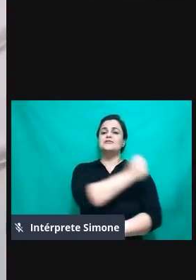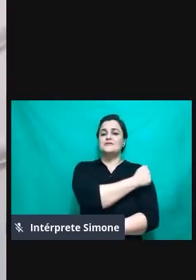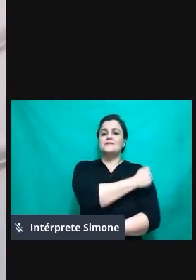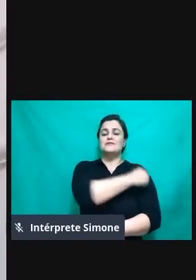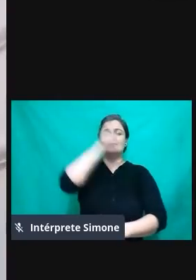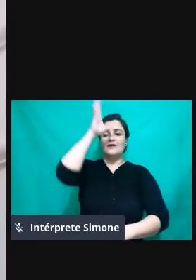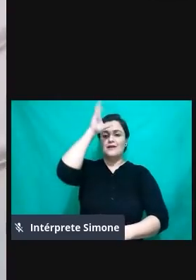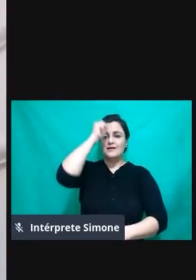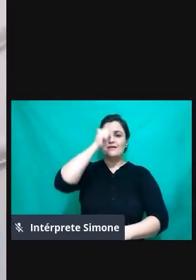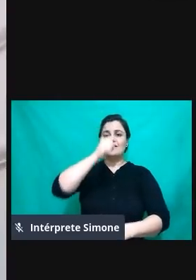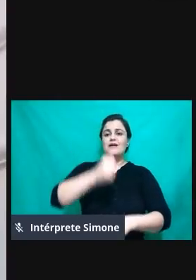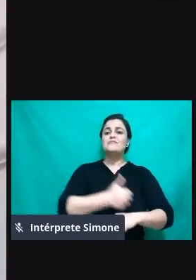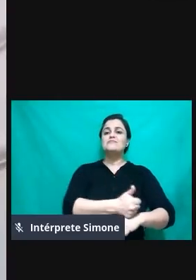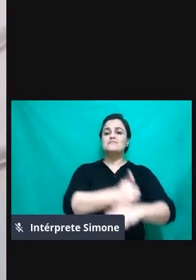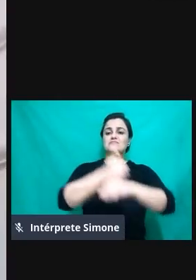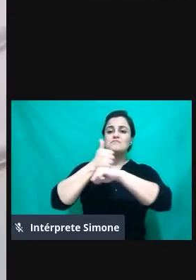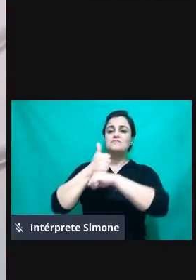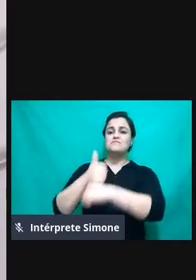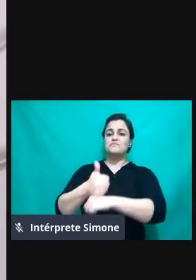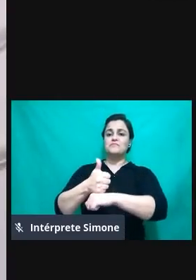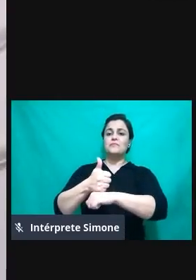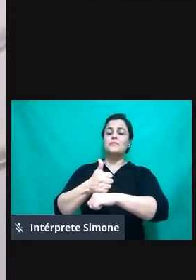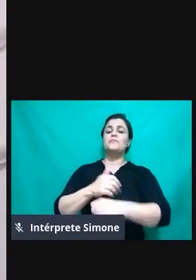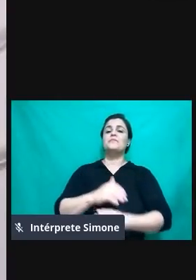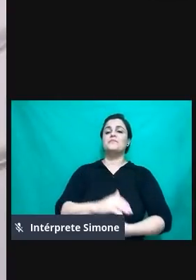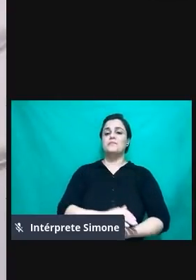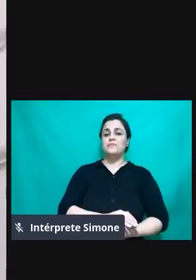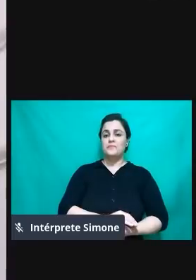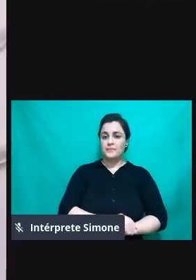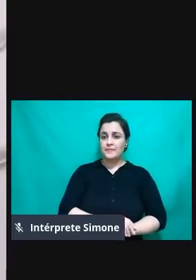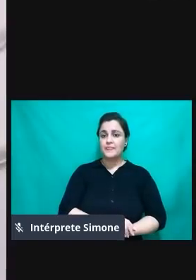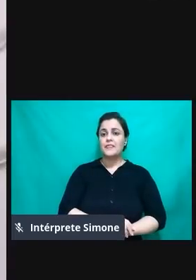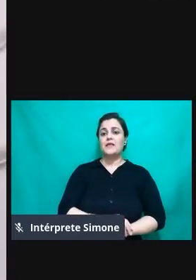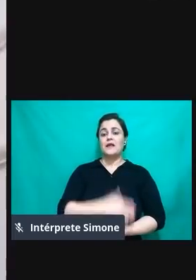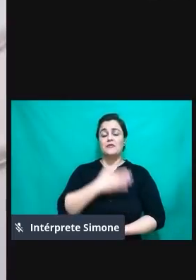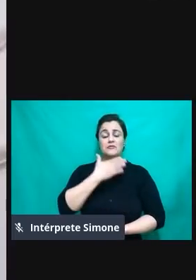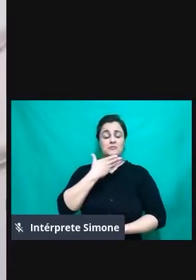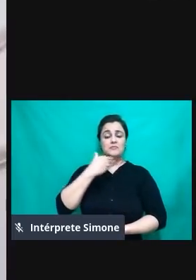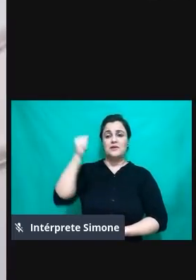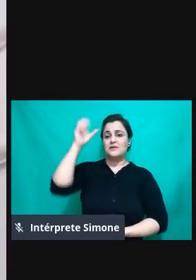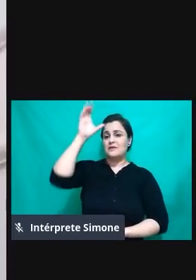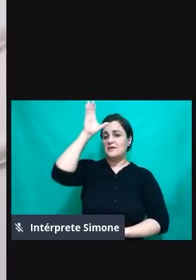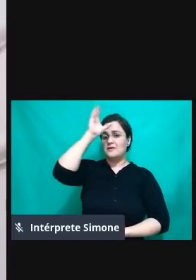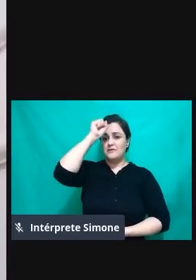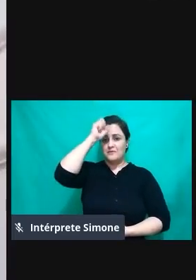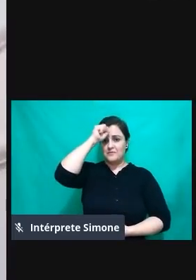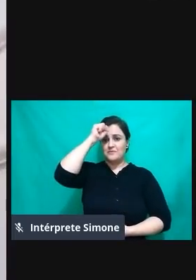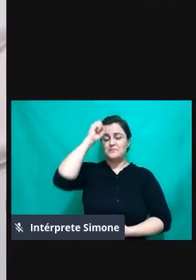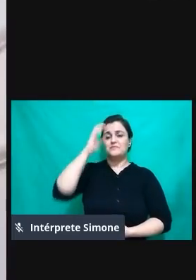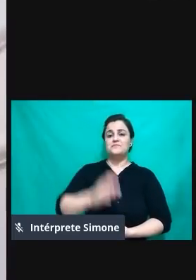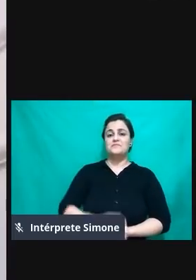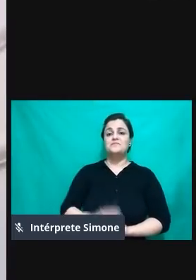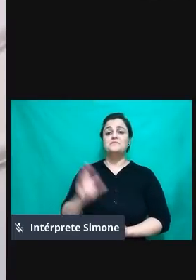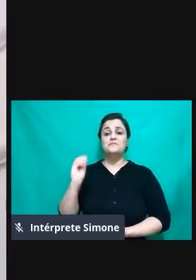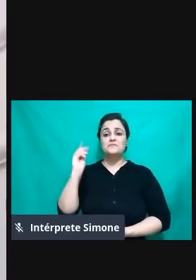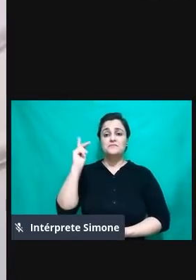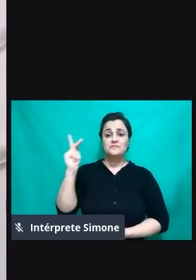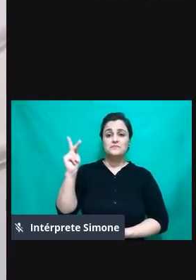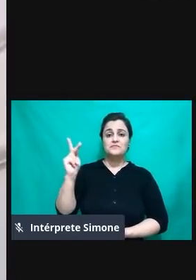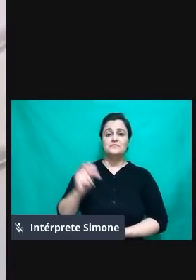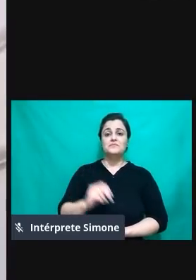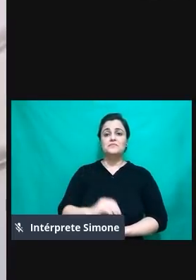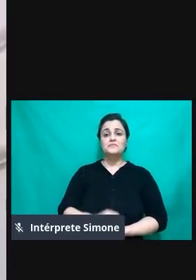pode trabalhar com ele dentro, né, do quadro e das atividades. Tá bom? Eu acho que